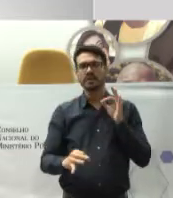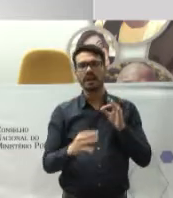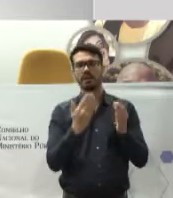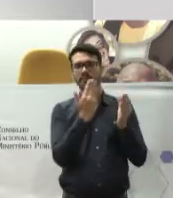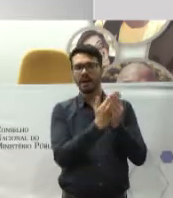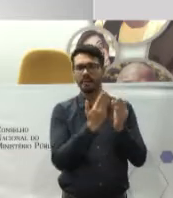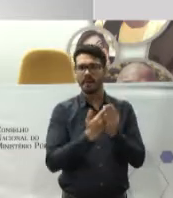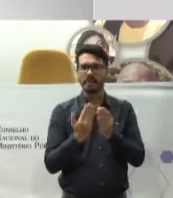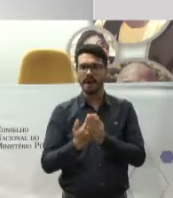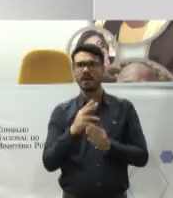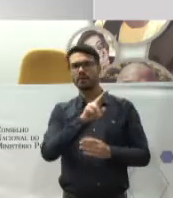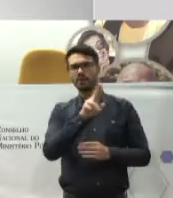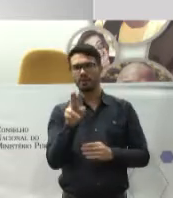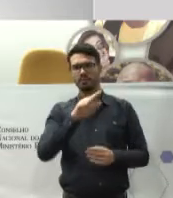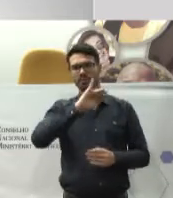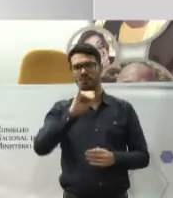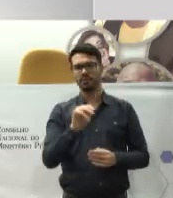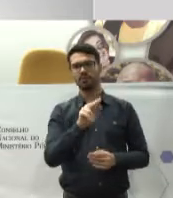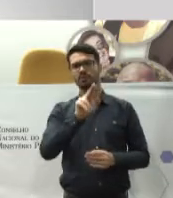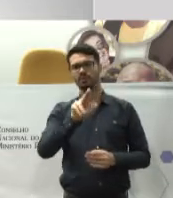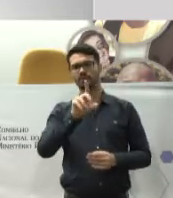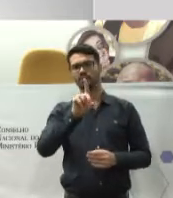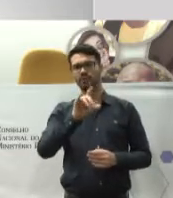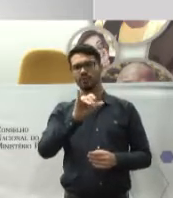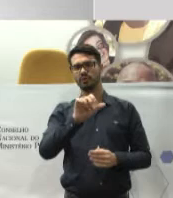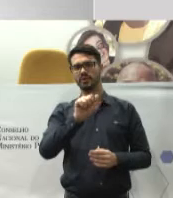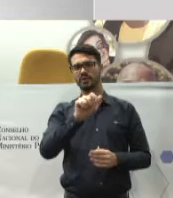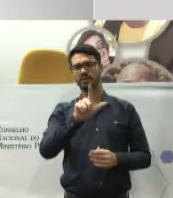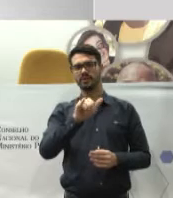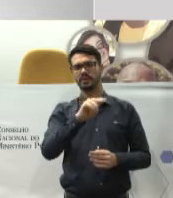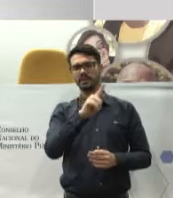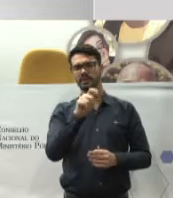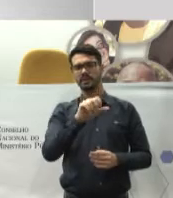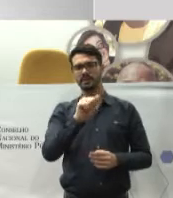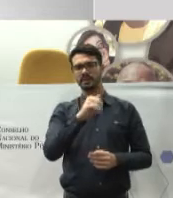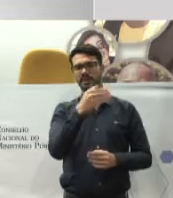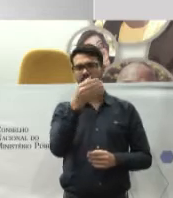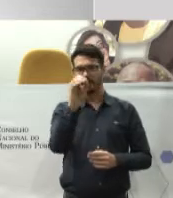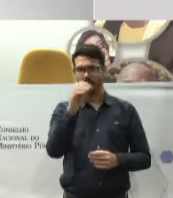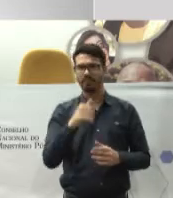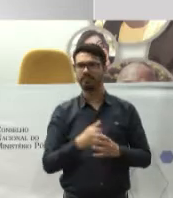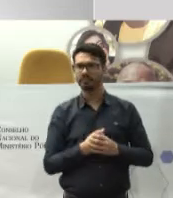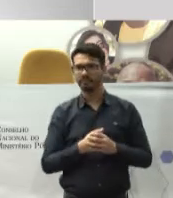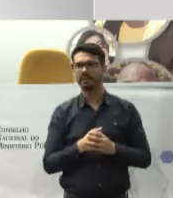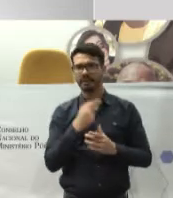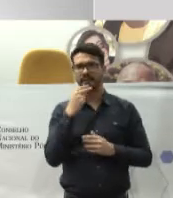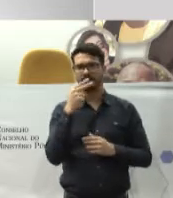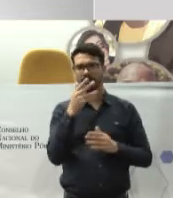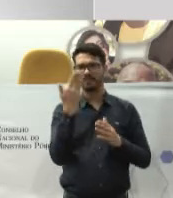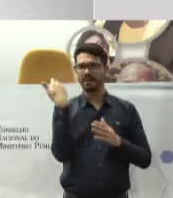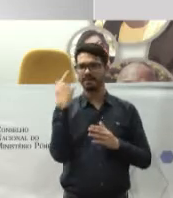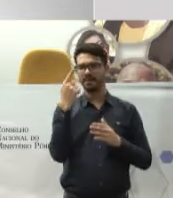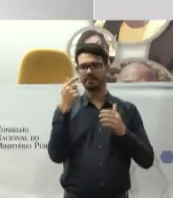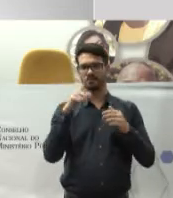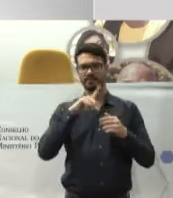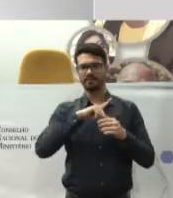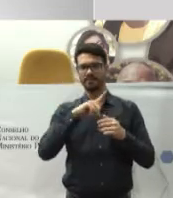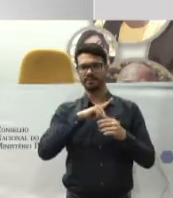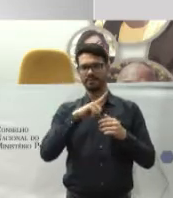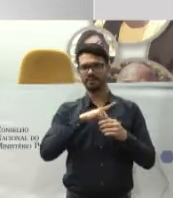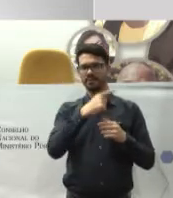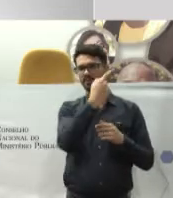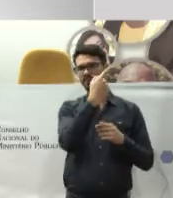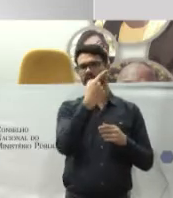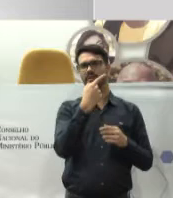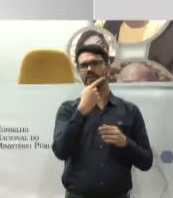contextualizar que, inicialmente, o que se tinha era essa visão que foi muito bem explanada pelo Dr.